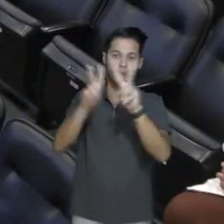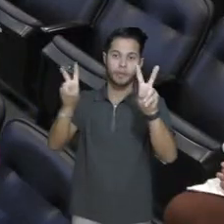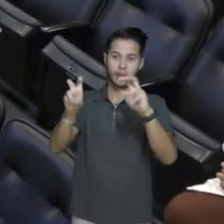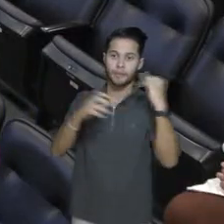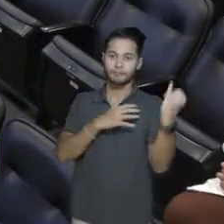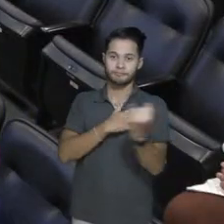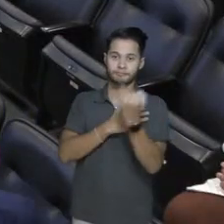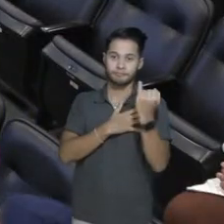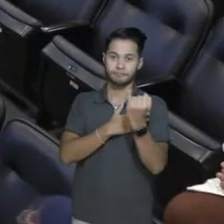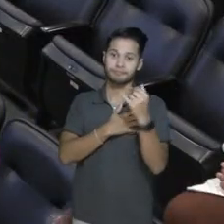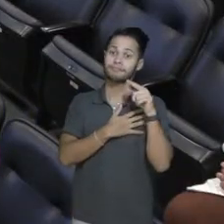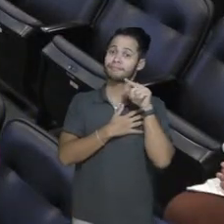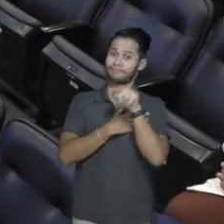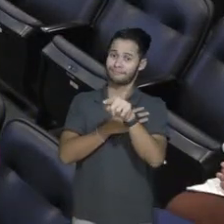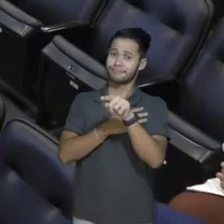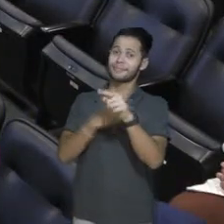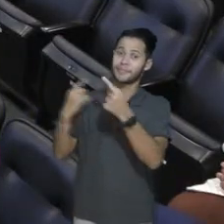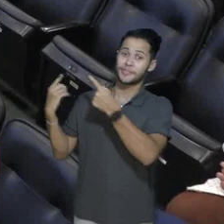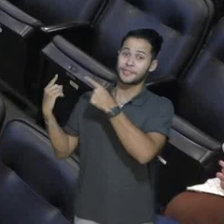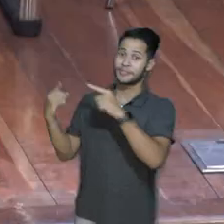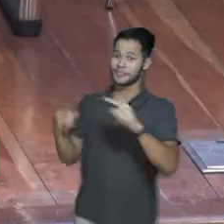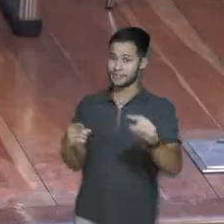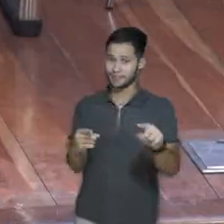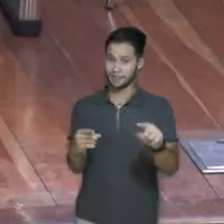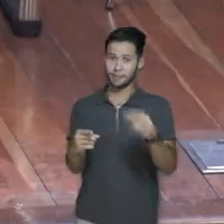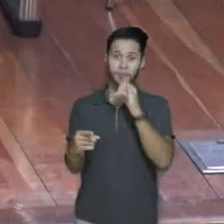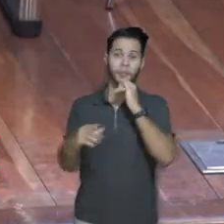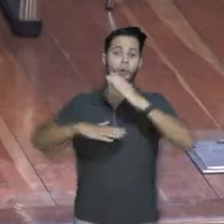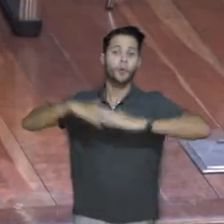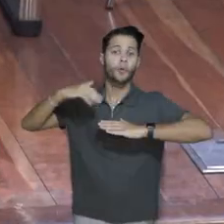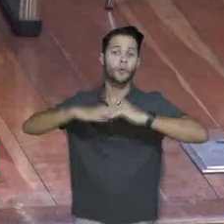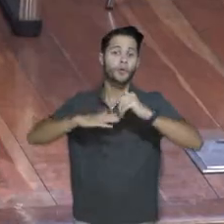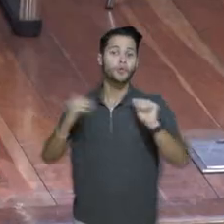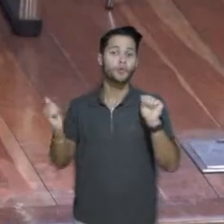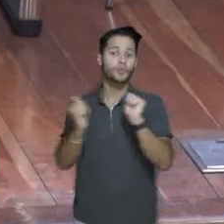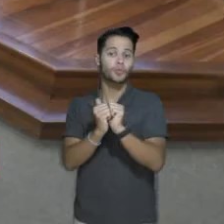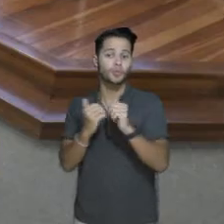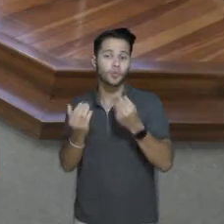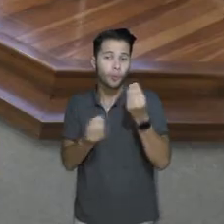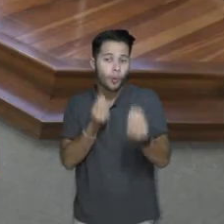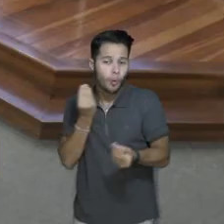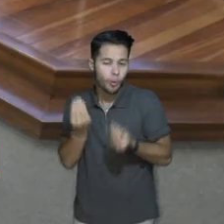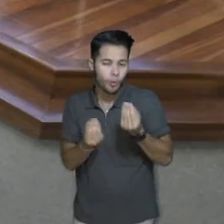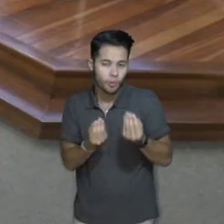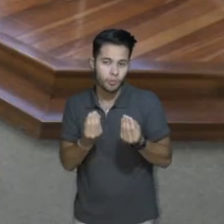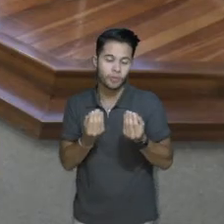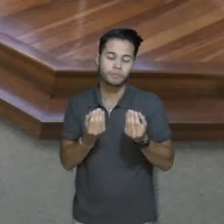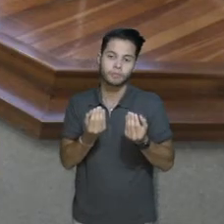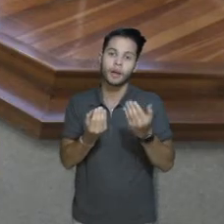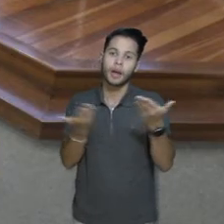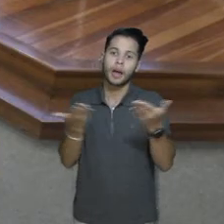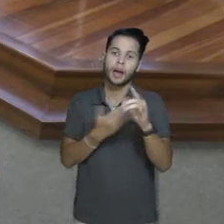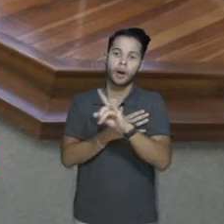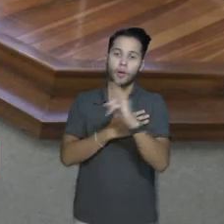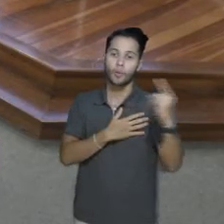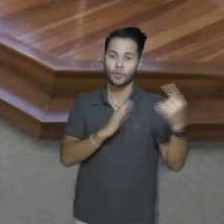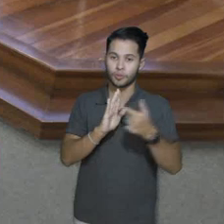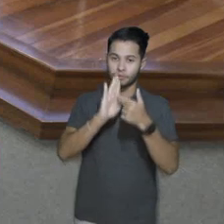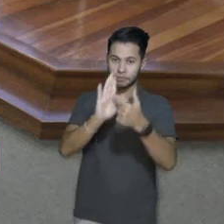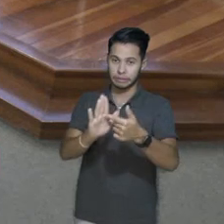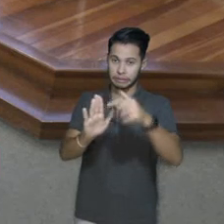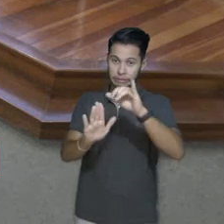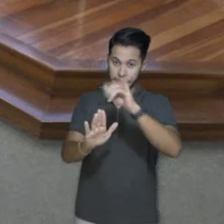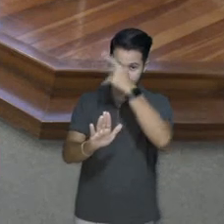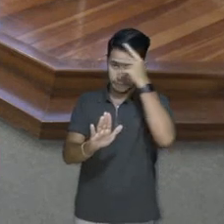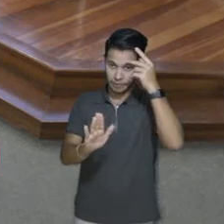né como construir isso juntos tá o pessoal eu vou só pegar a nossa última apresentação se chegar mais alguém depois a